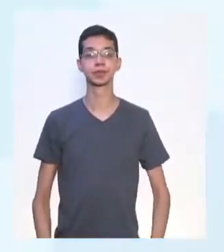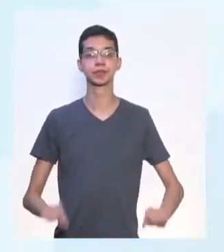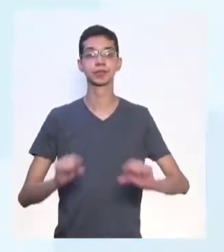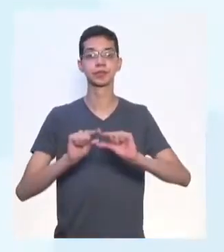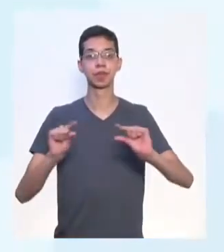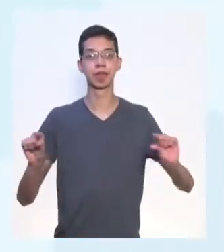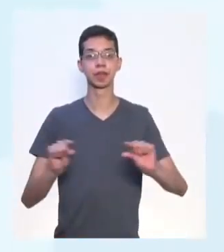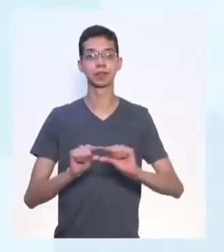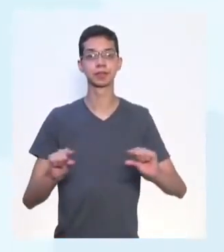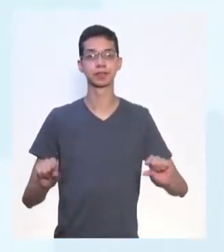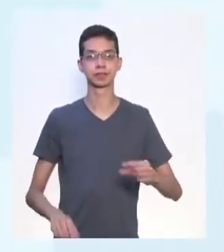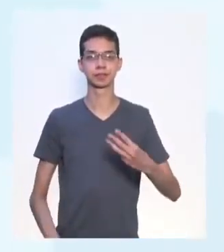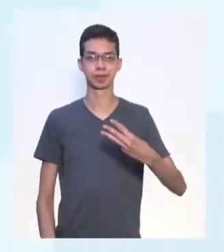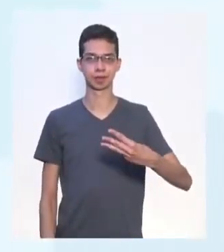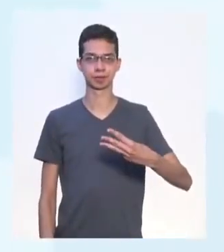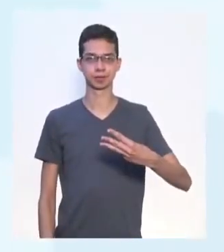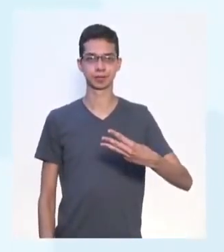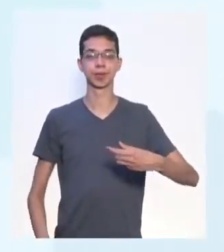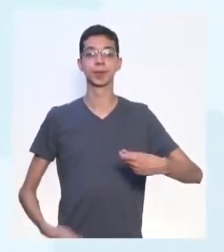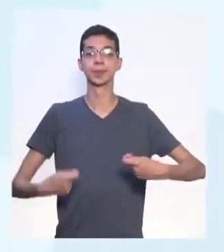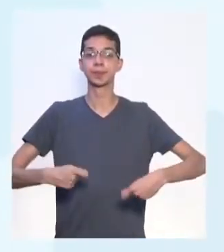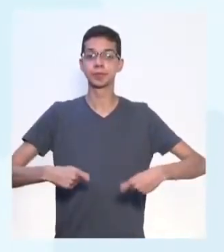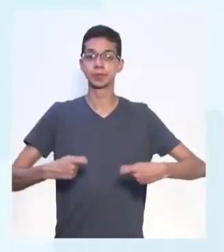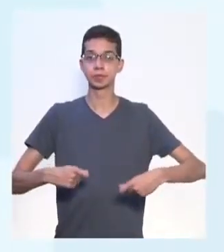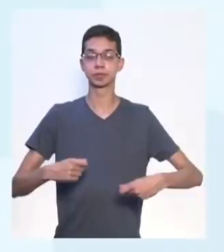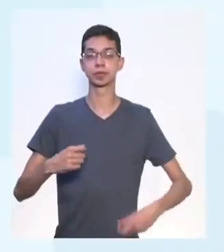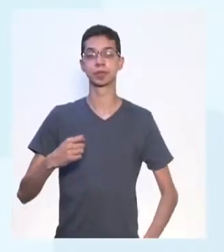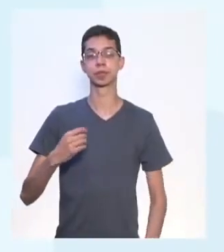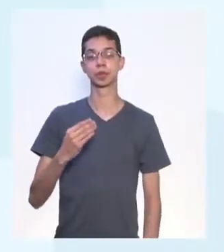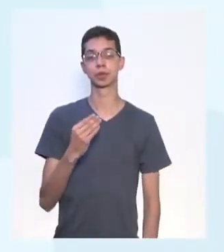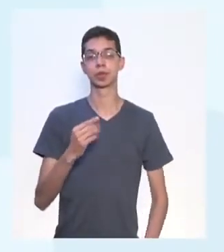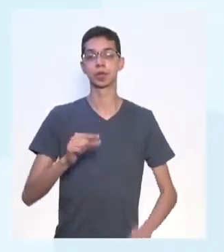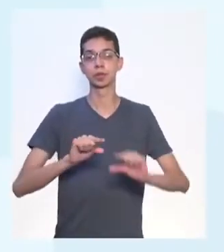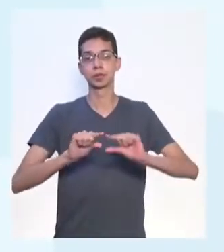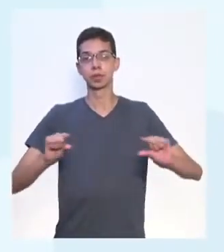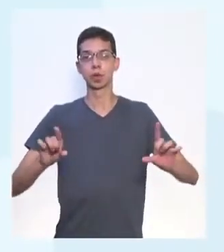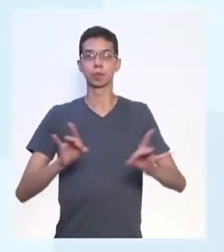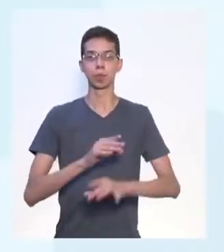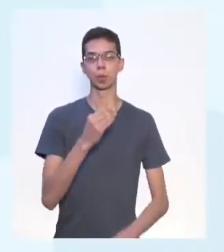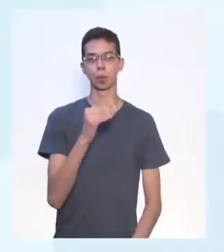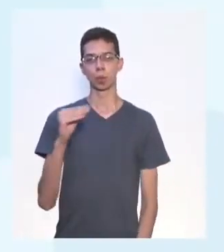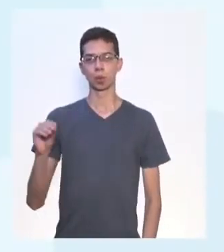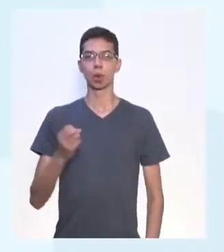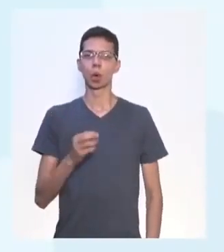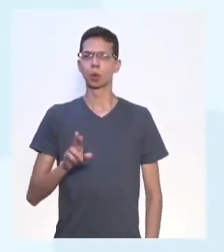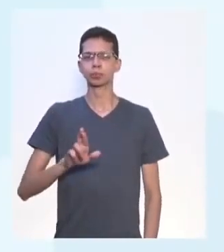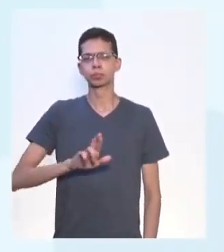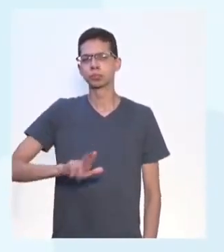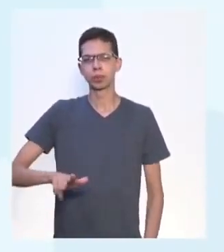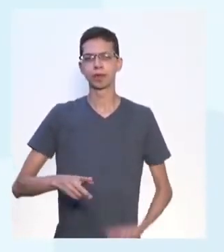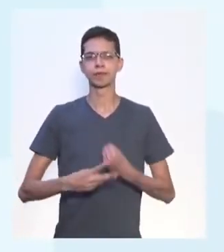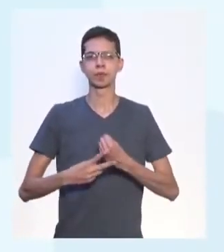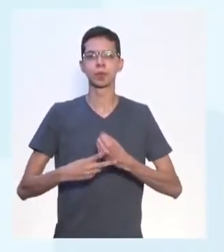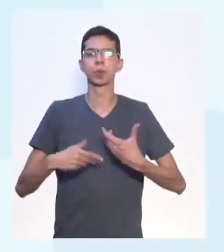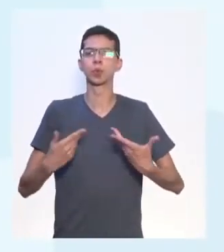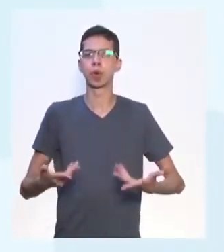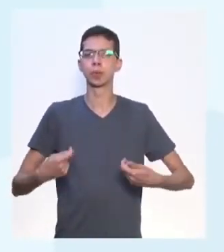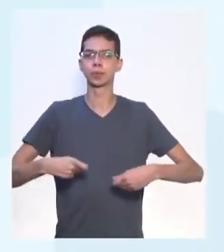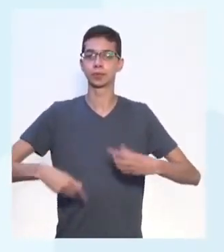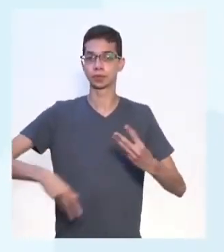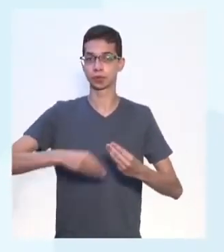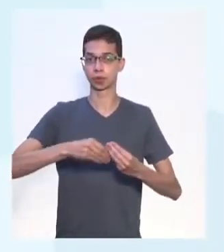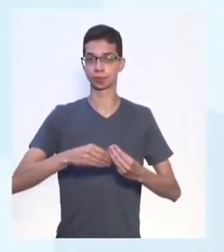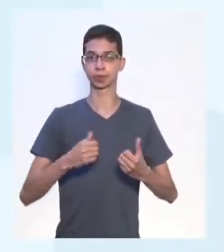né, que precisam ser completadas ou não, tá? Quais verbos precisam ser complementados ou quais verbos precisam de